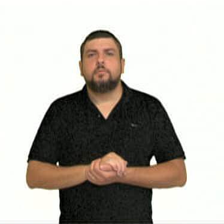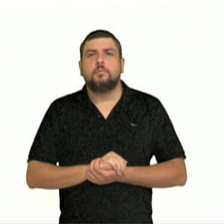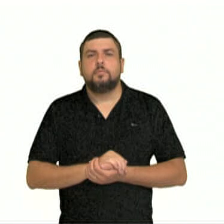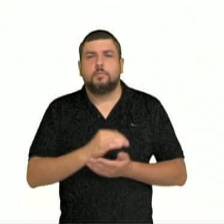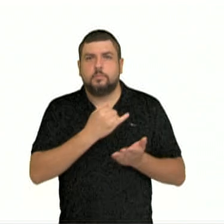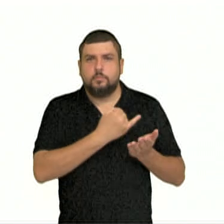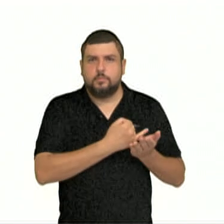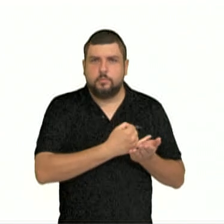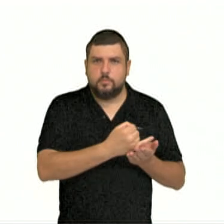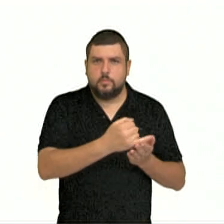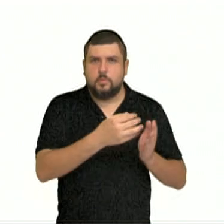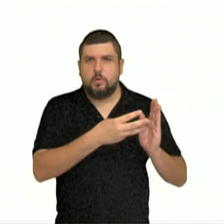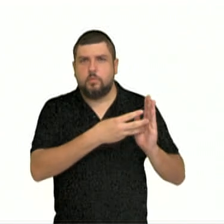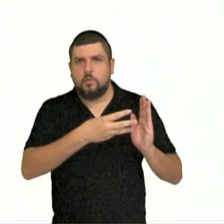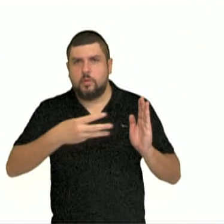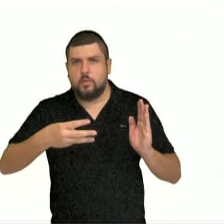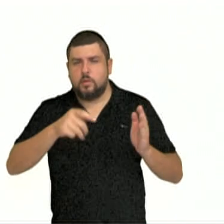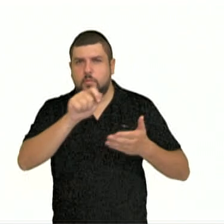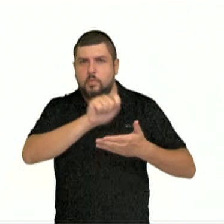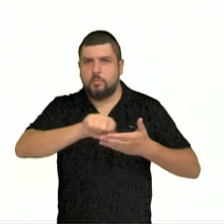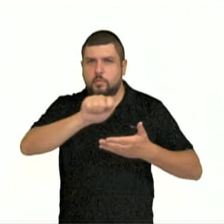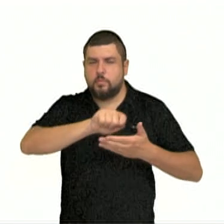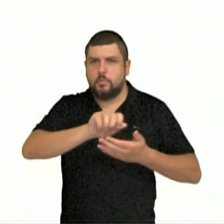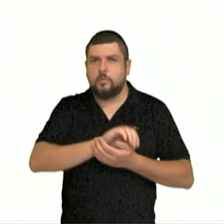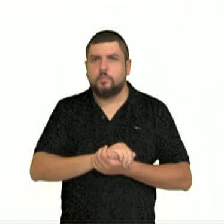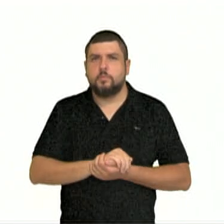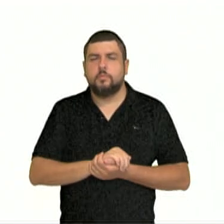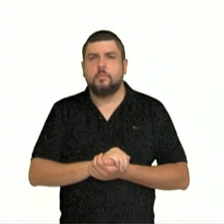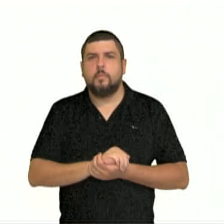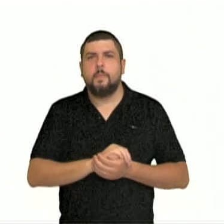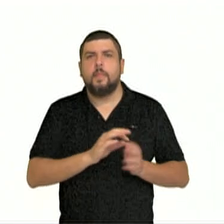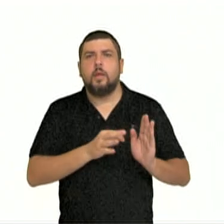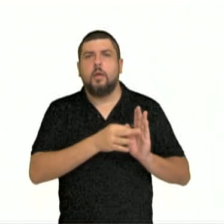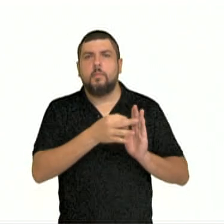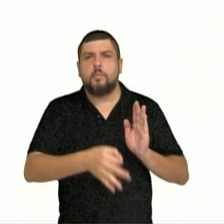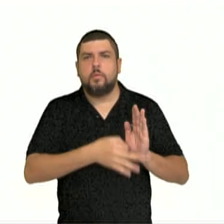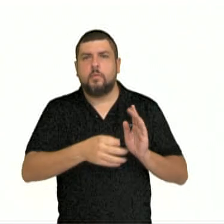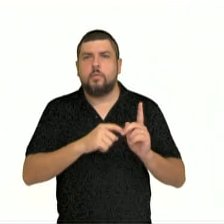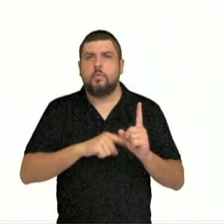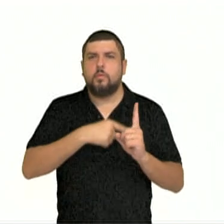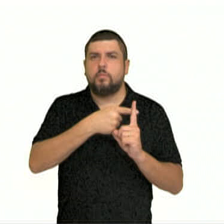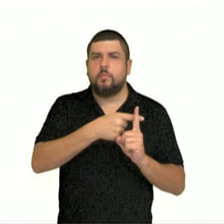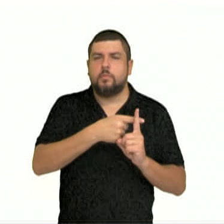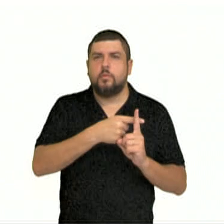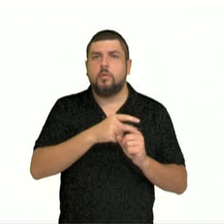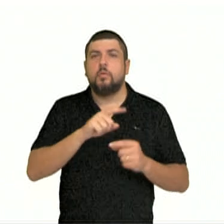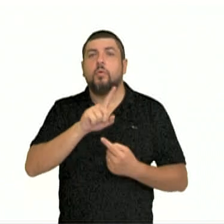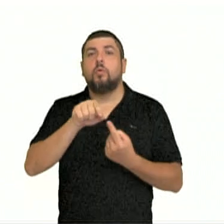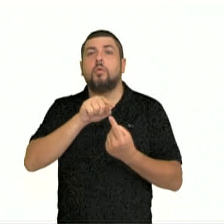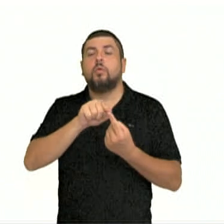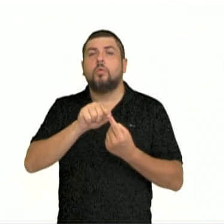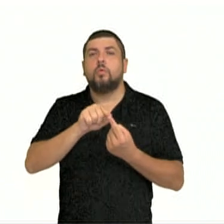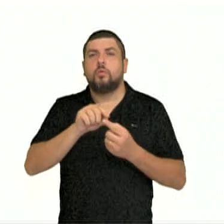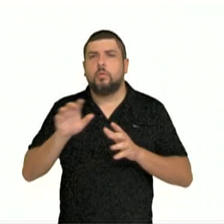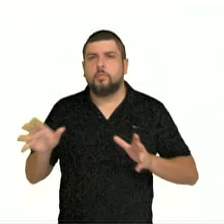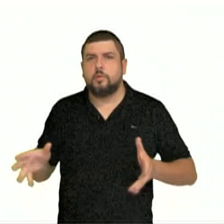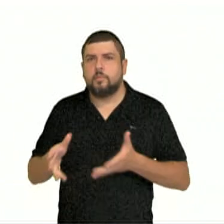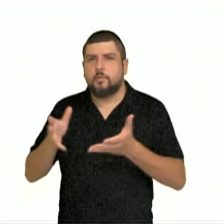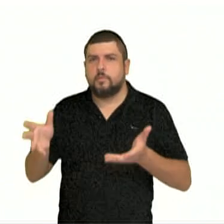4 linhas. A argumentação positiva. Com que objetivo? Incentivar a